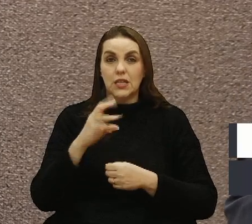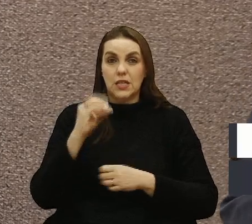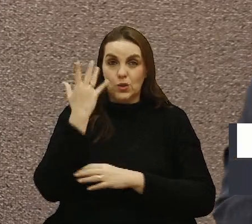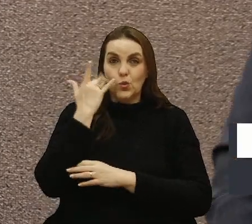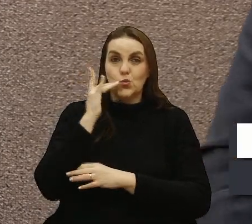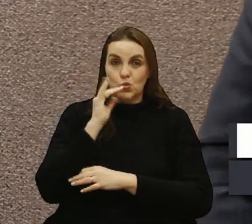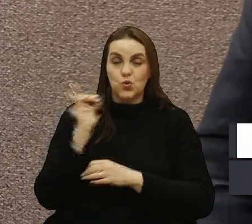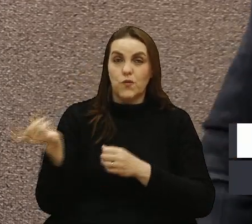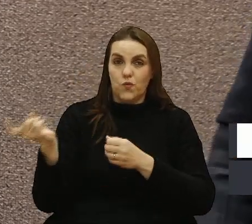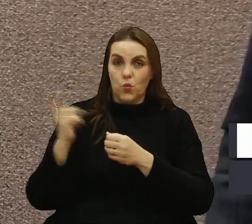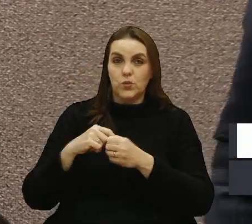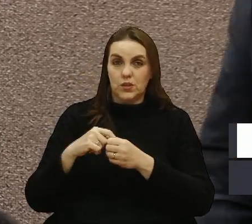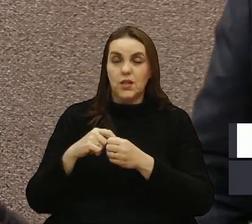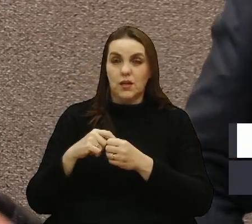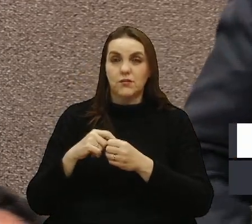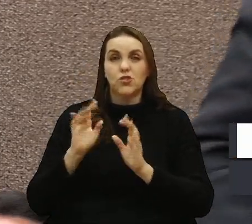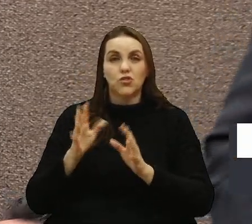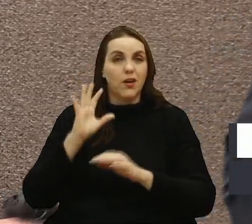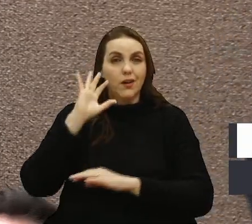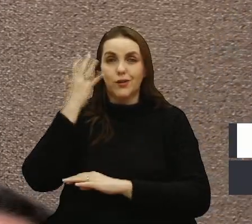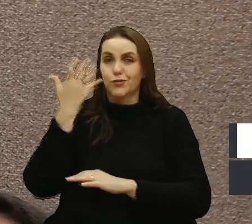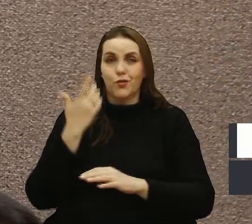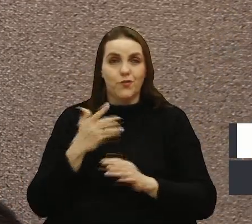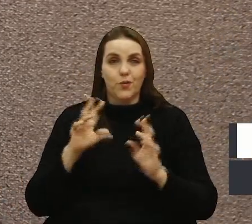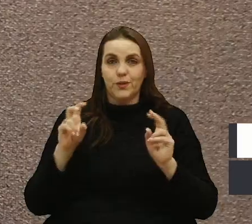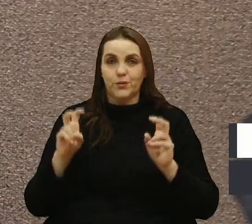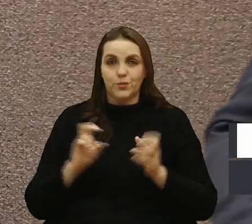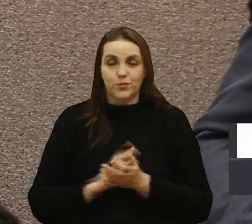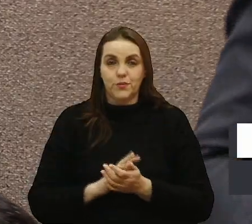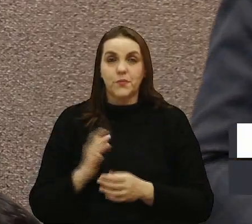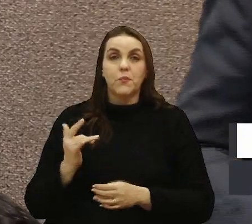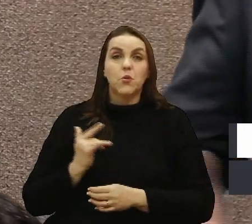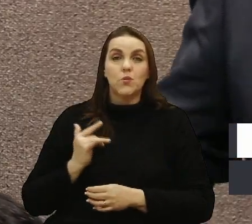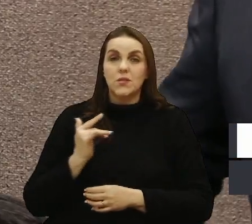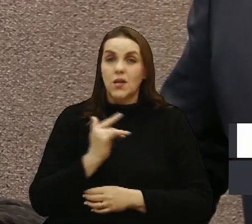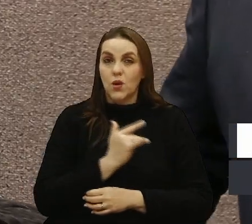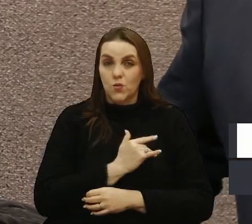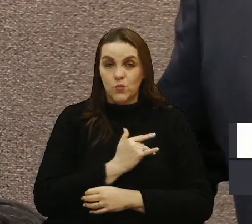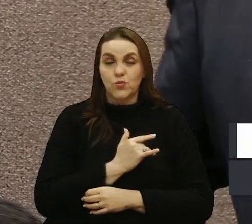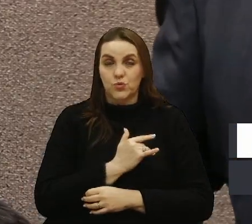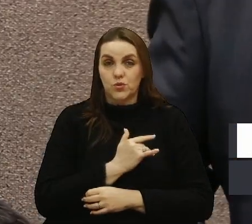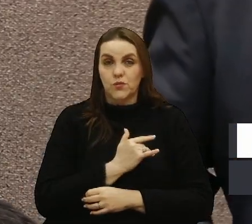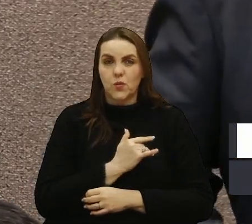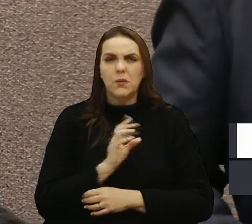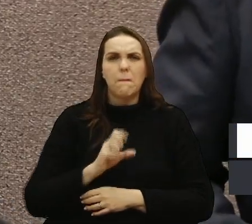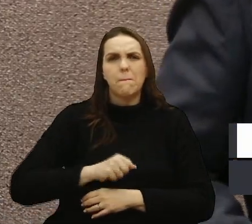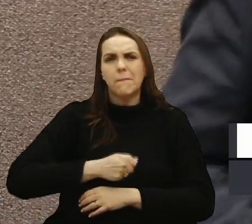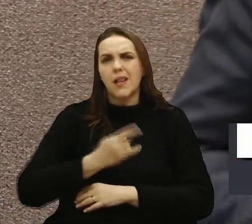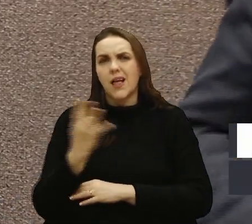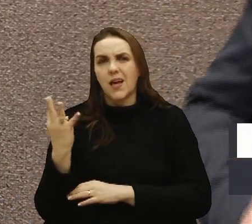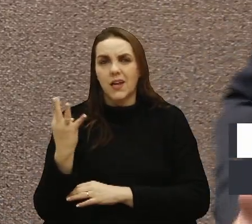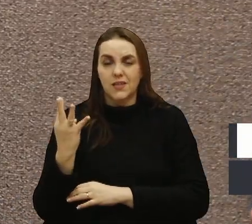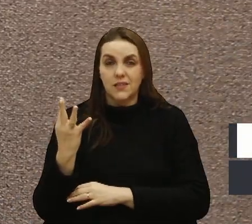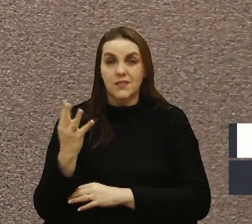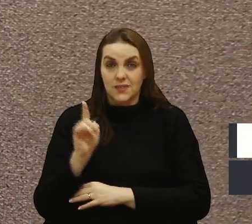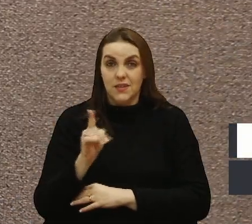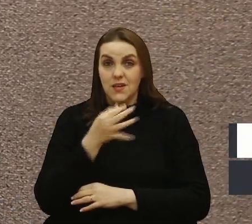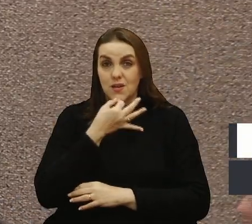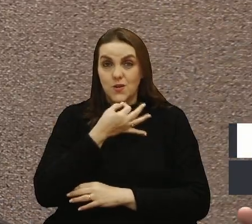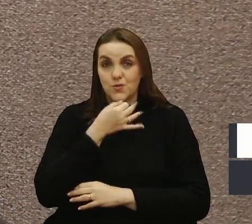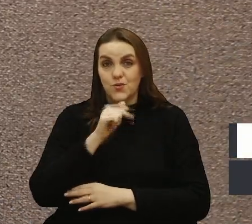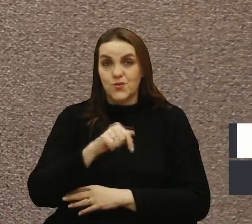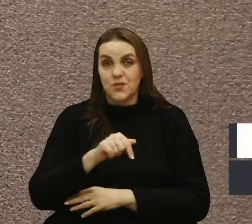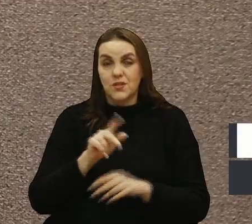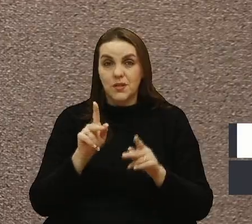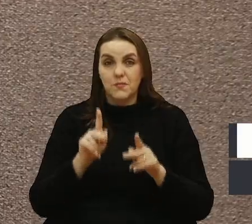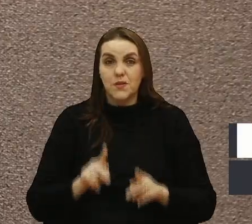voltar, vai ter resolvido essa questão. Porque saúde é um tema que, aliás, quantos milhares de caxienses deixaram de pagar